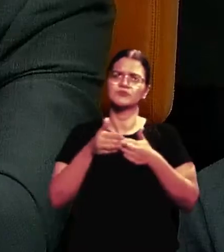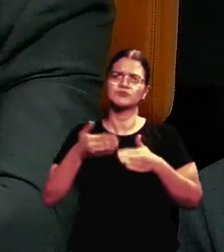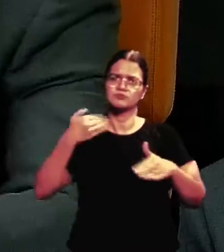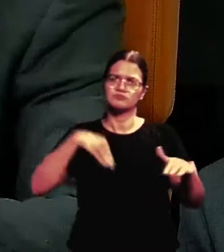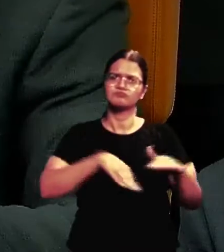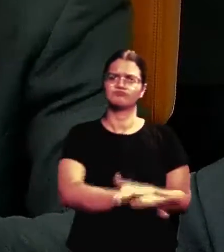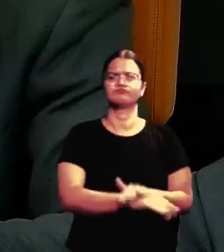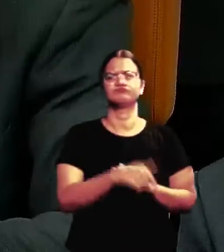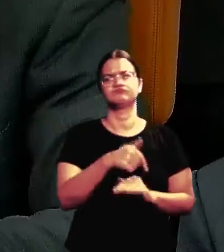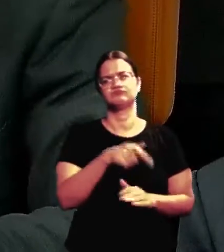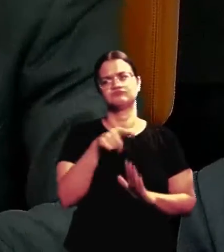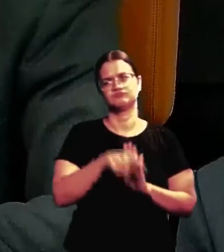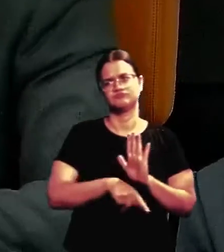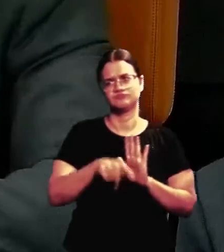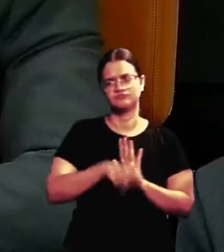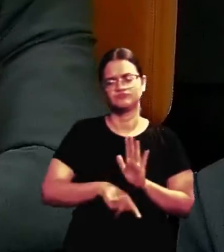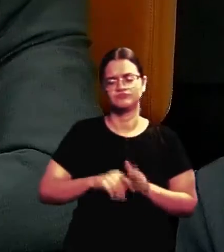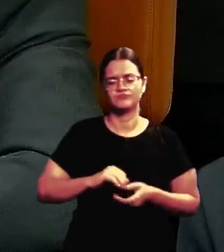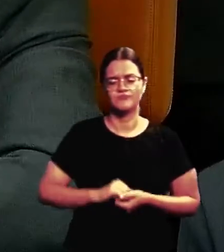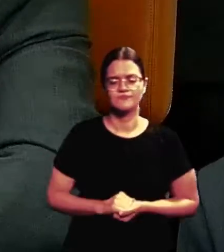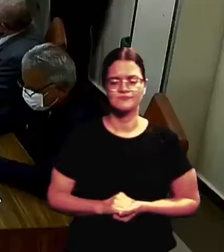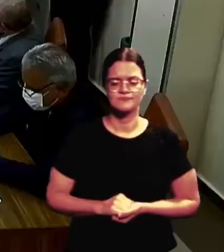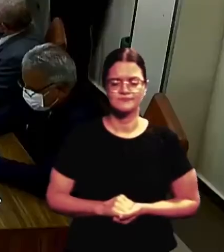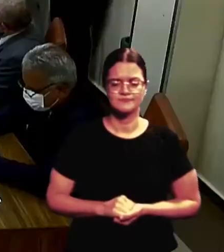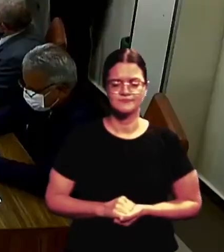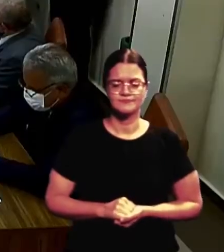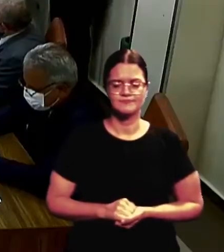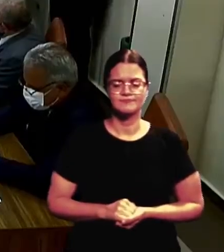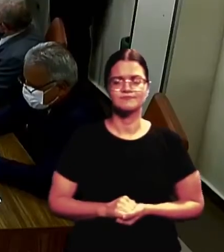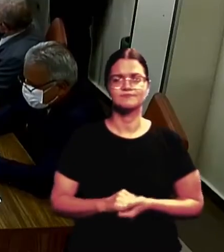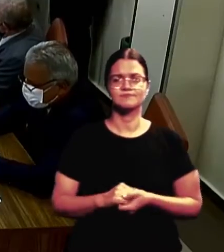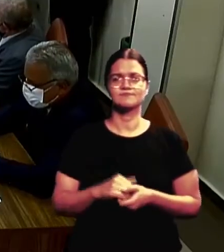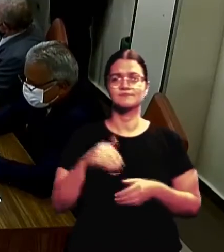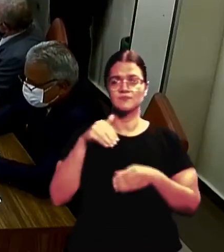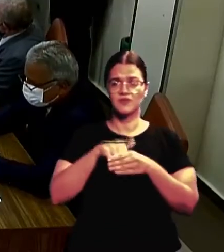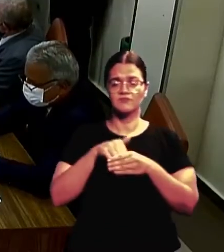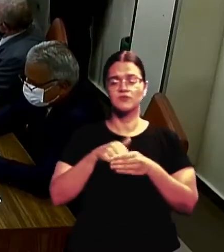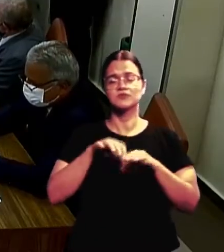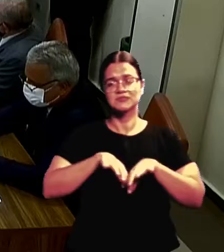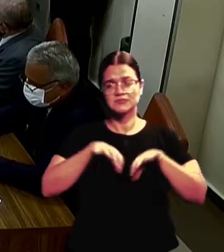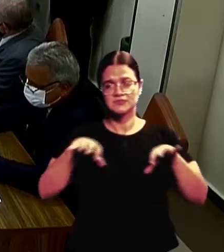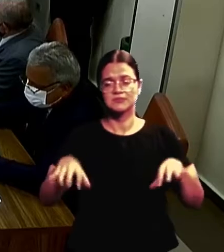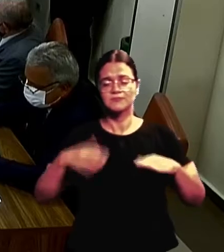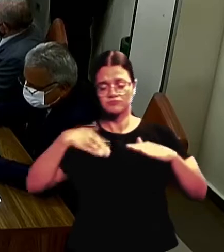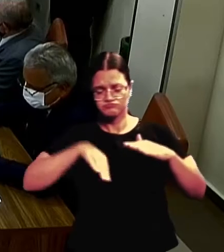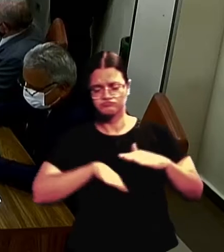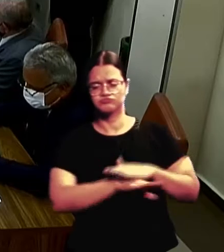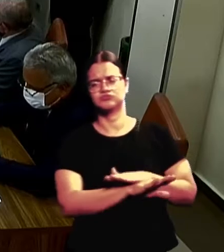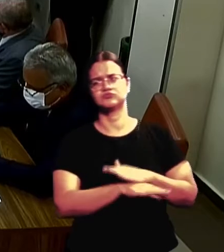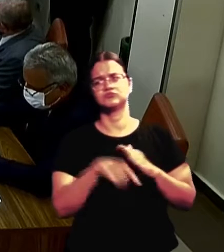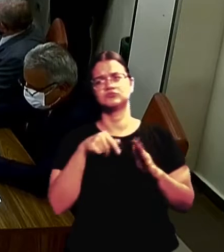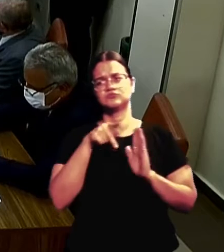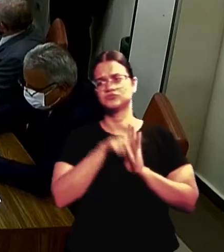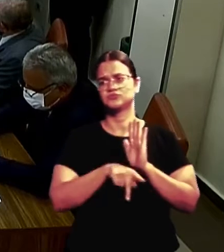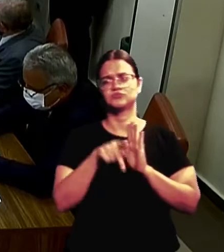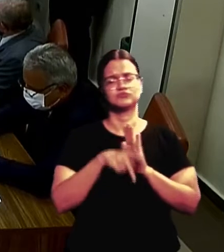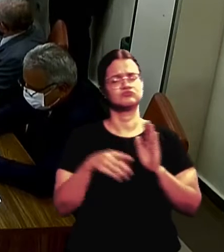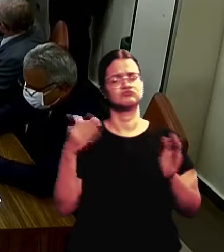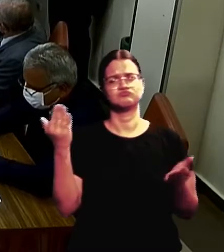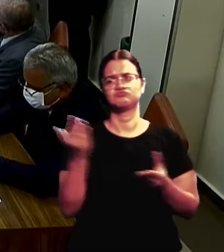arquivamento. Obrigado, vereador Mauro Rubem. Voto em separado pelo